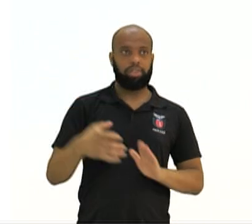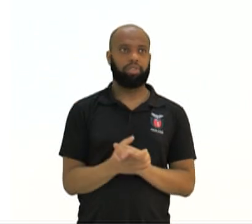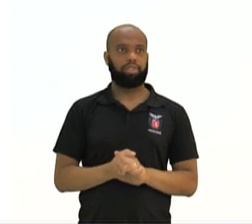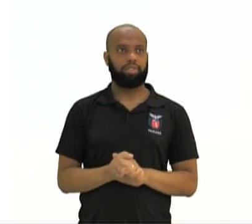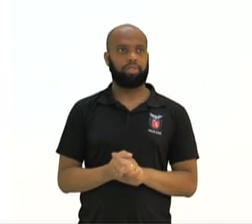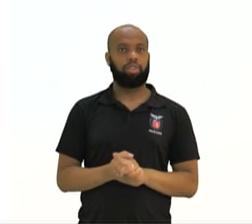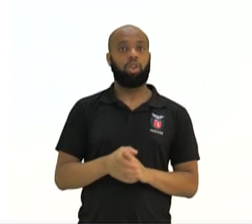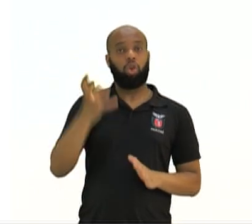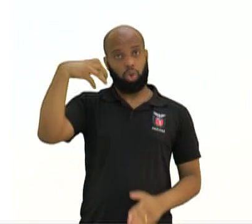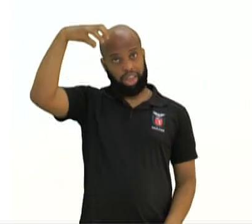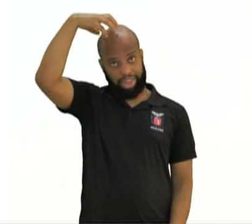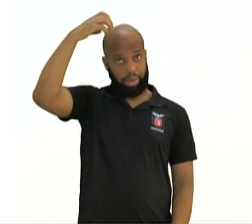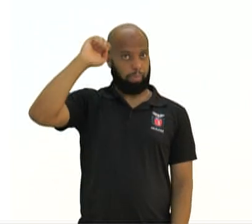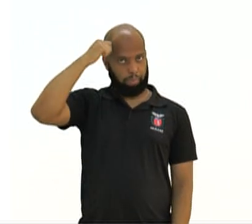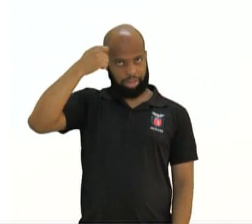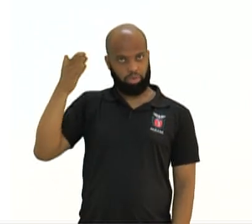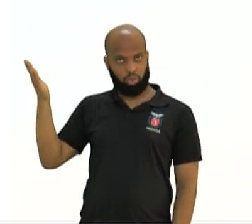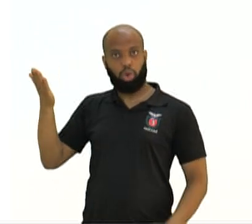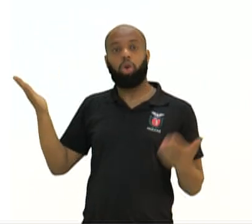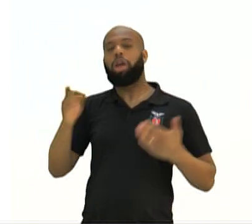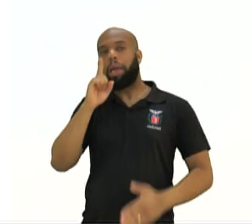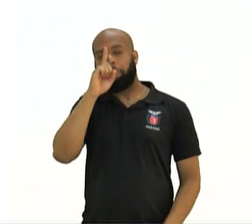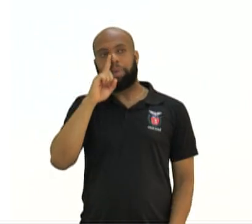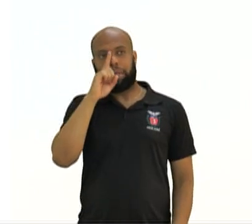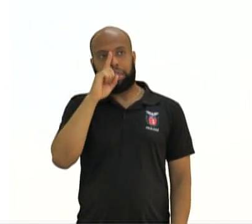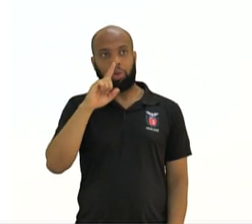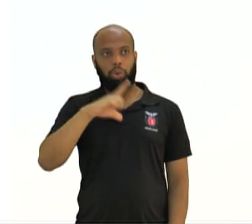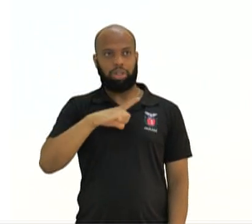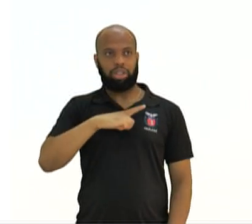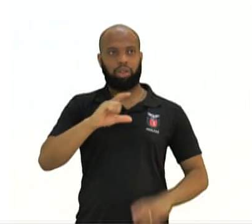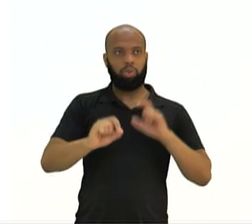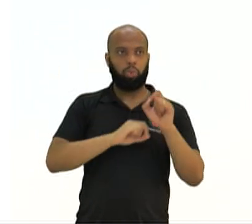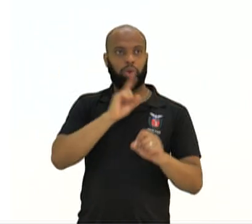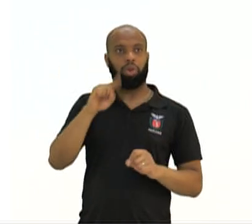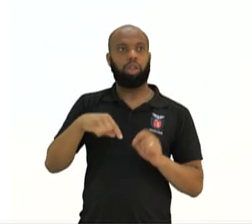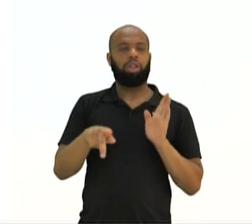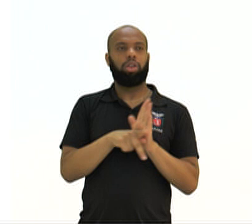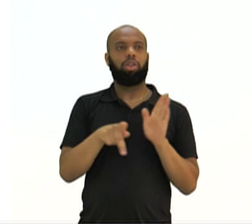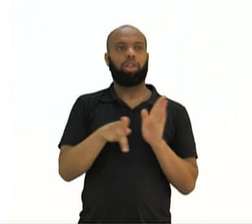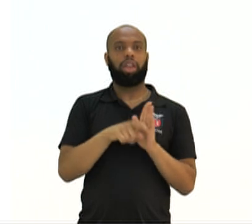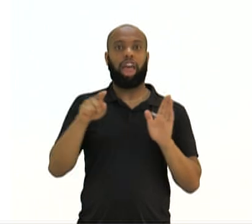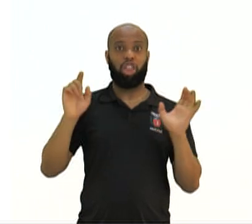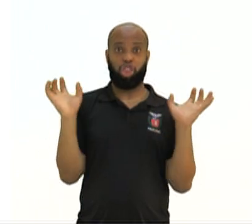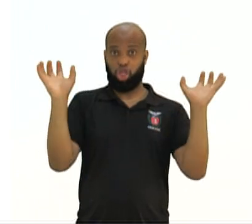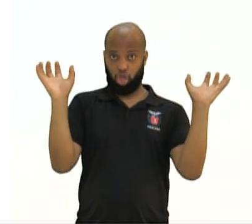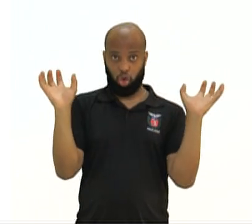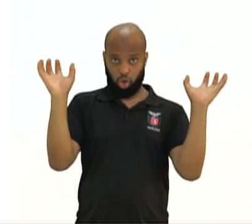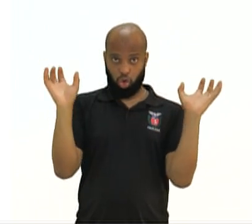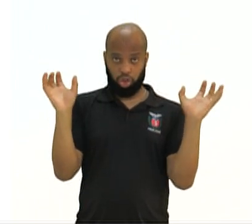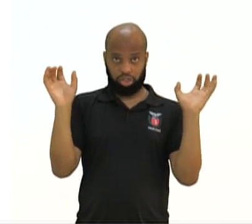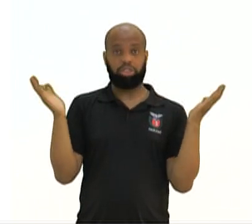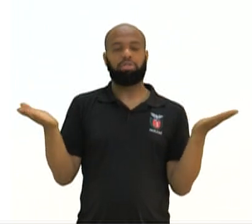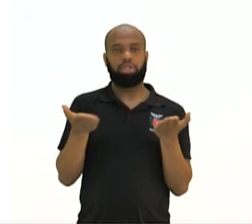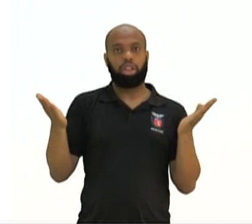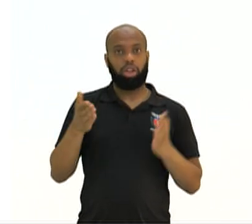O rei aqui preto, ele está sendo ameaçado pelas peças brancas. E qual peça especificamente? Pela torre branca.